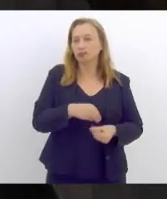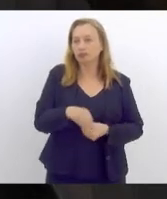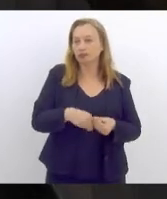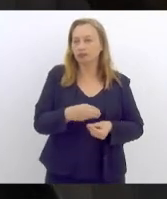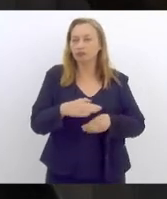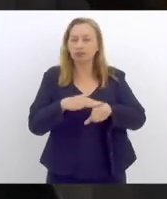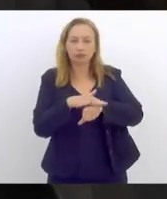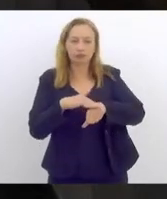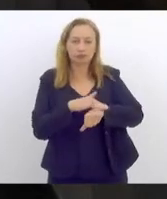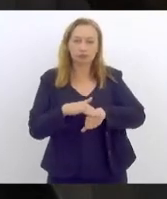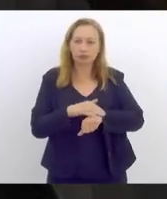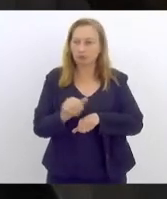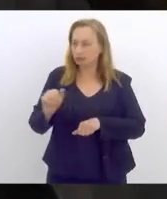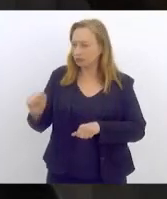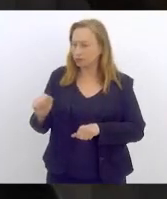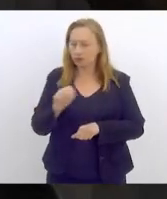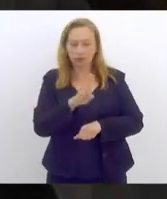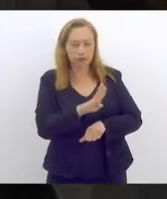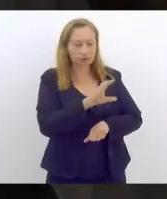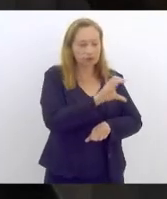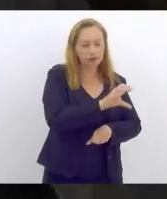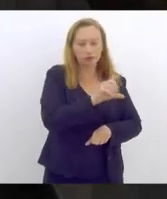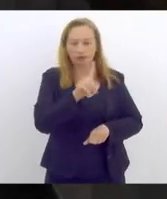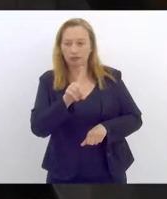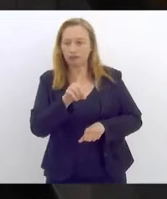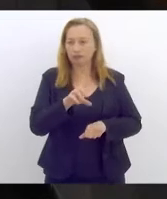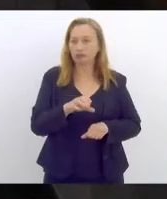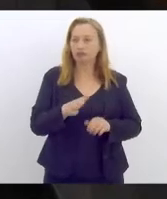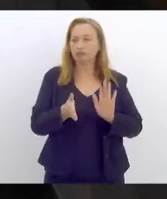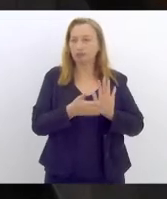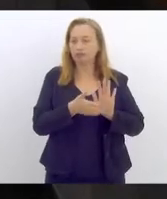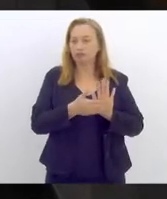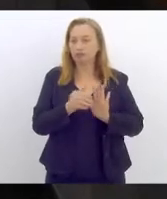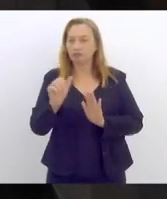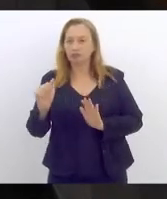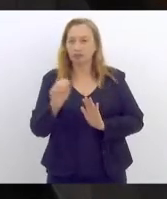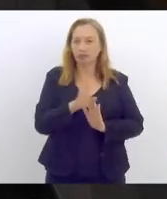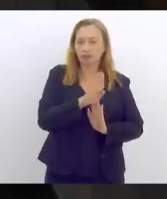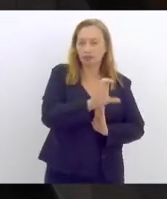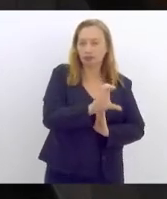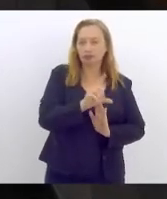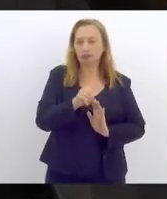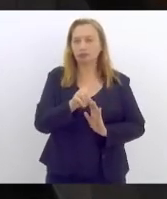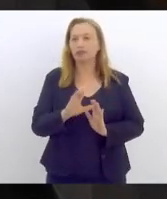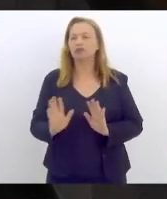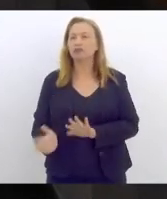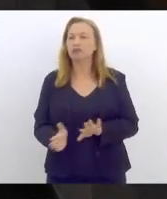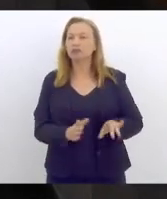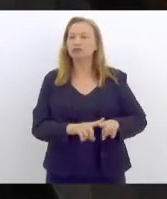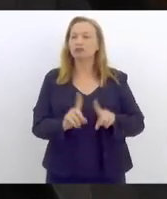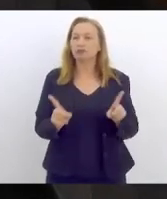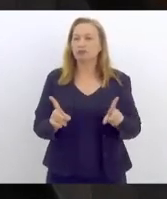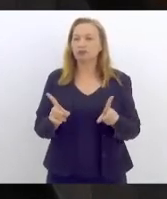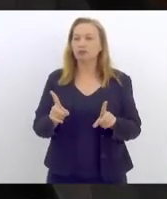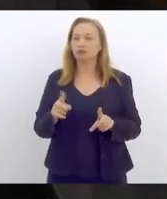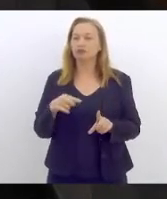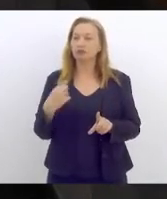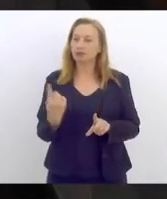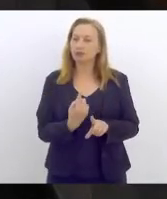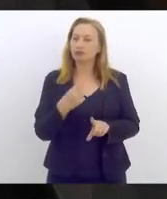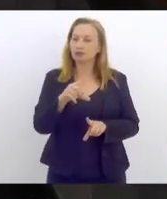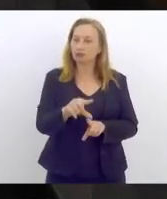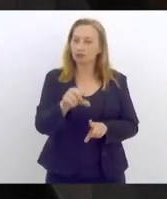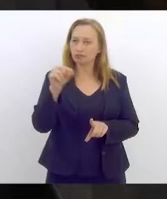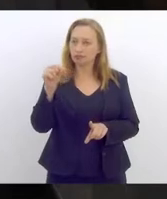com um conversando com outro propondo isso propondo aquilo mas nós vamos tomar nossa decisão